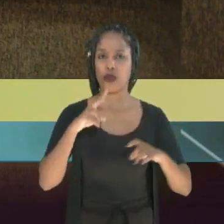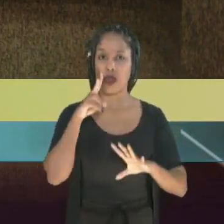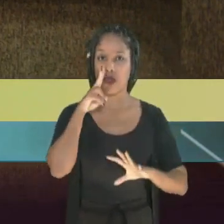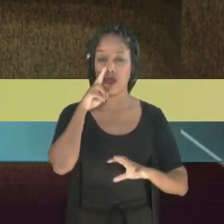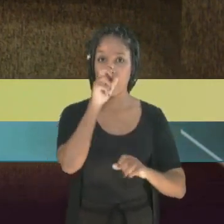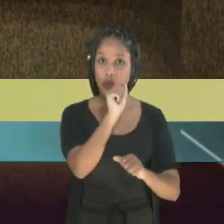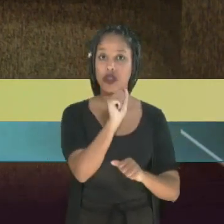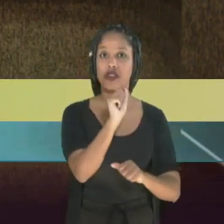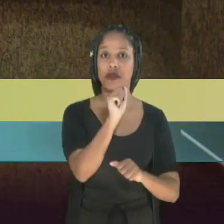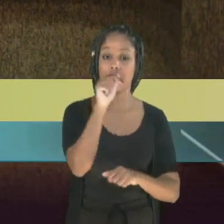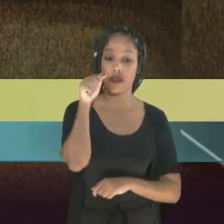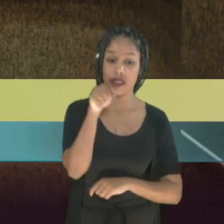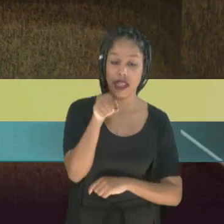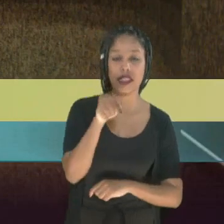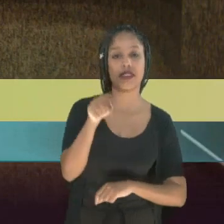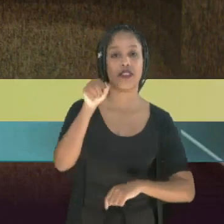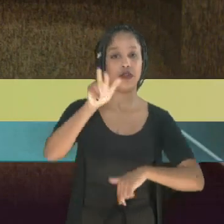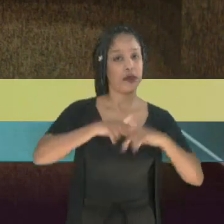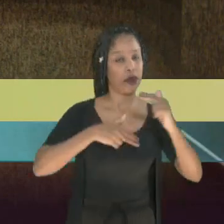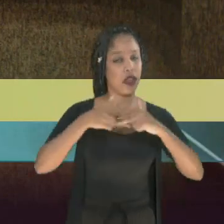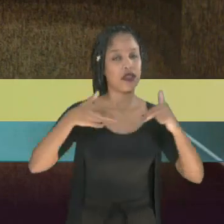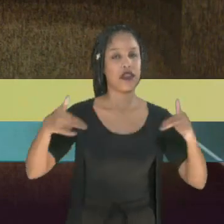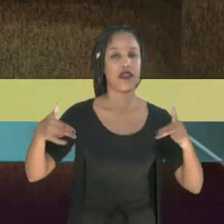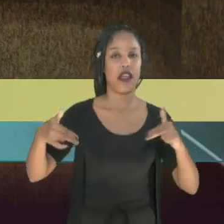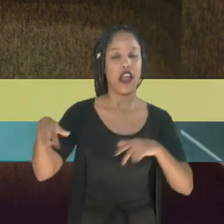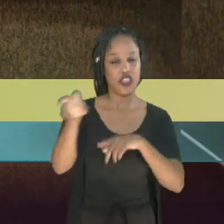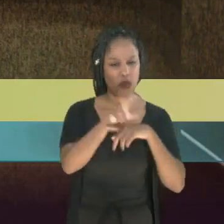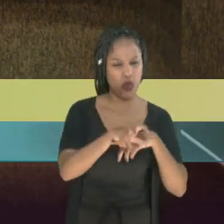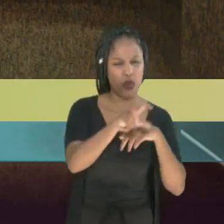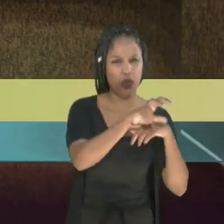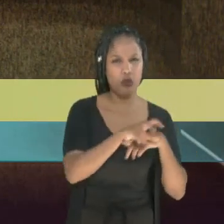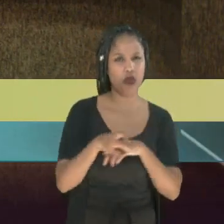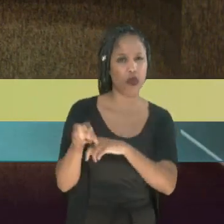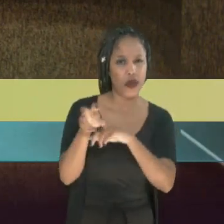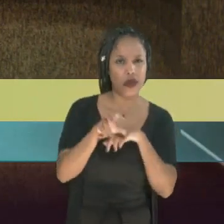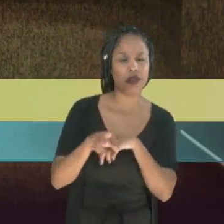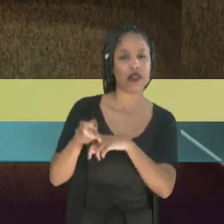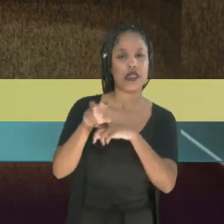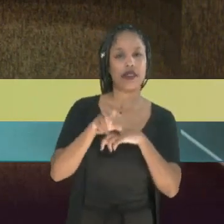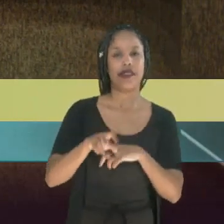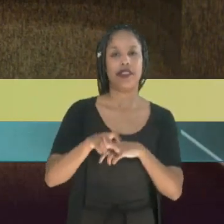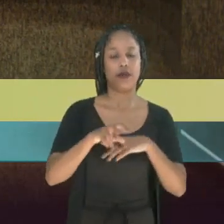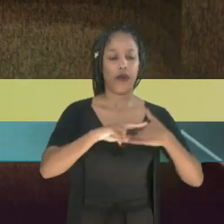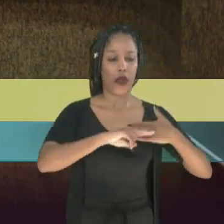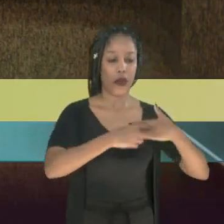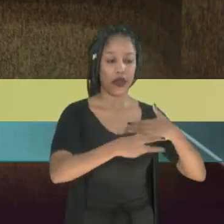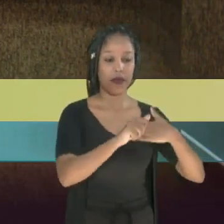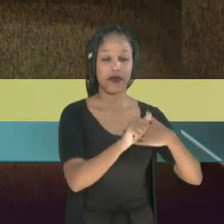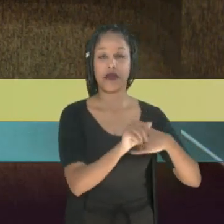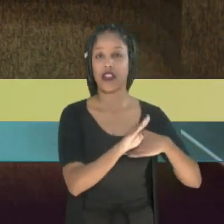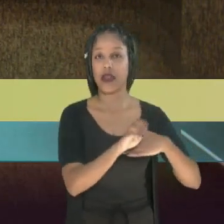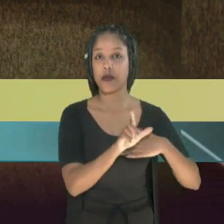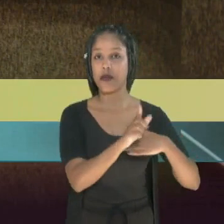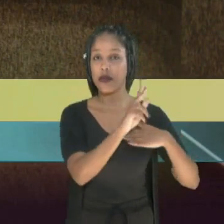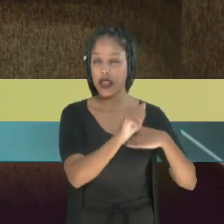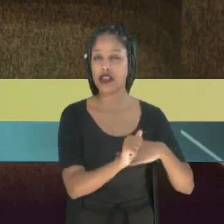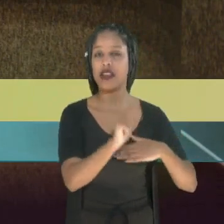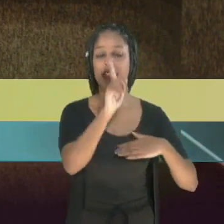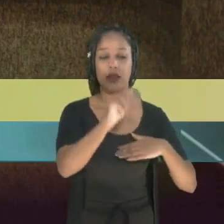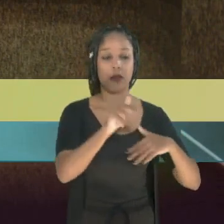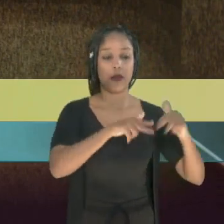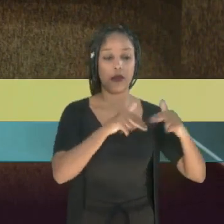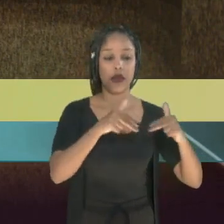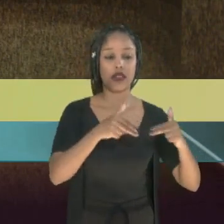a utilização desses produtos não extermine as abelhas, espécies importantes para a